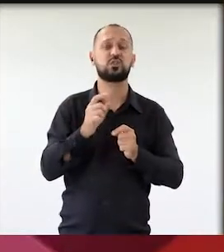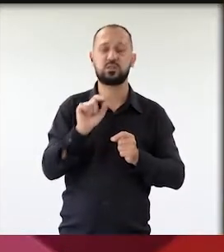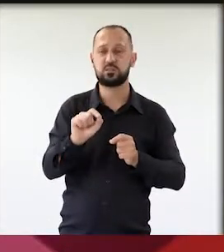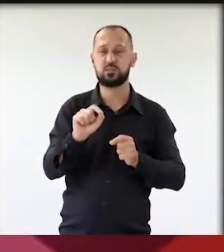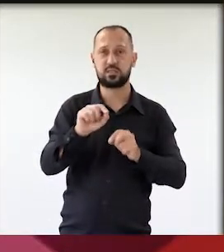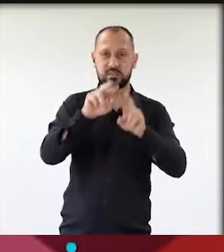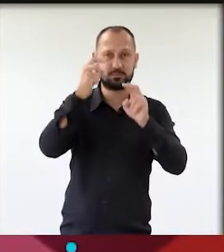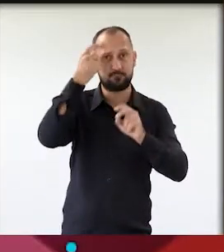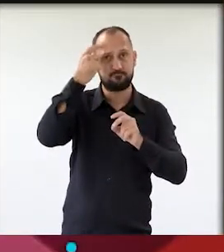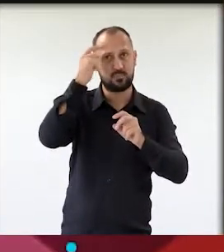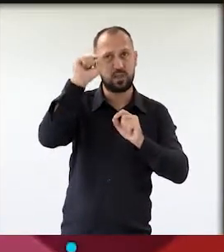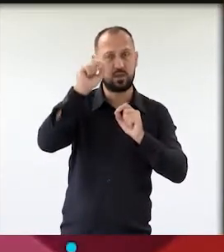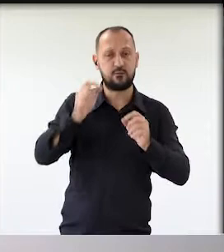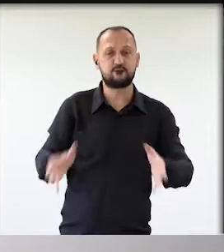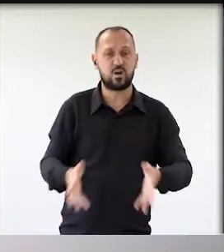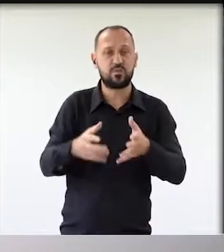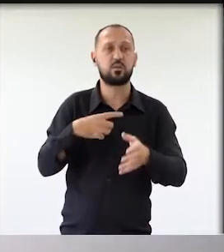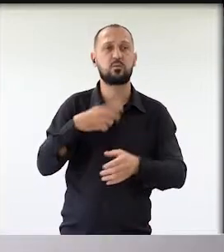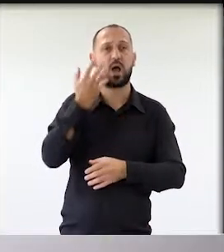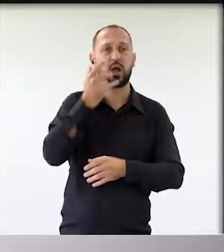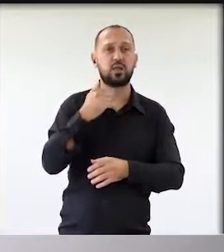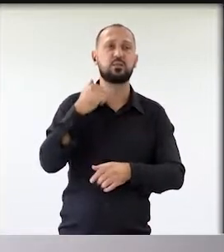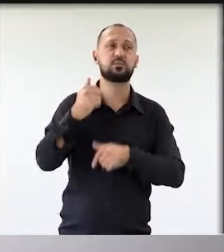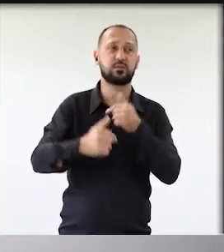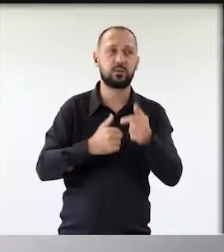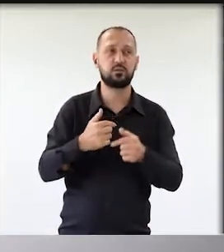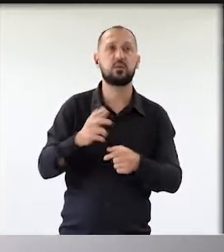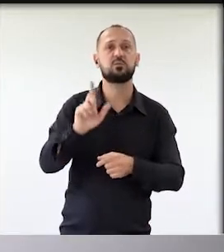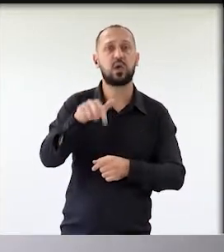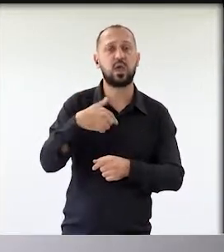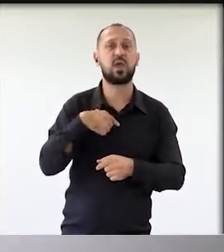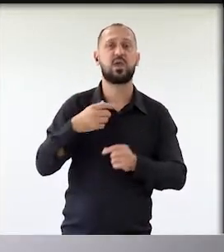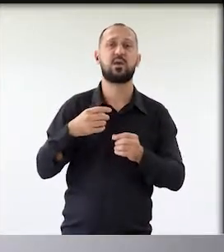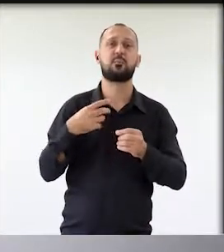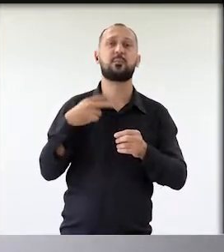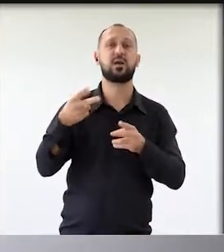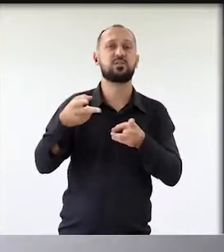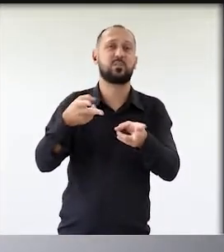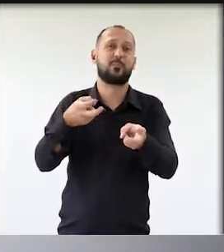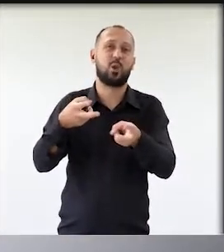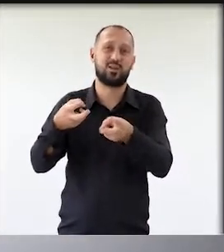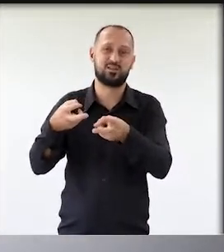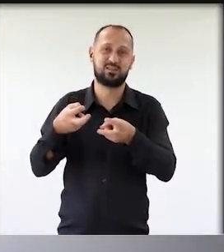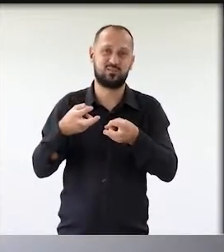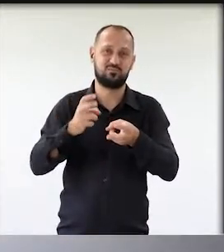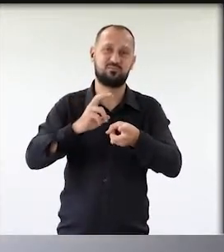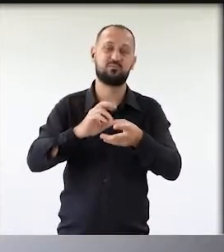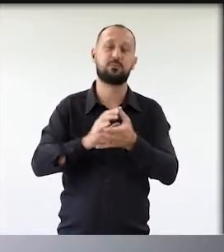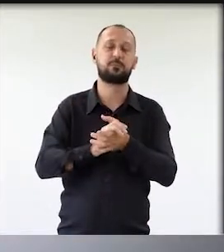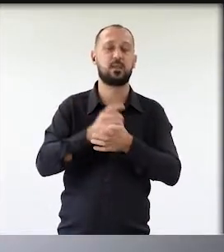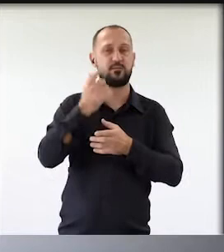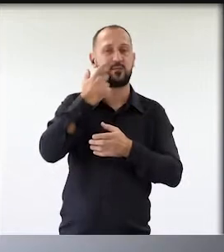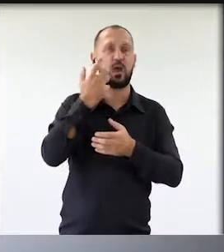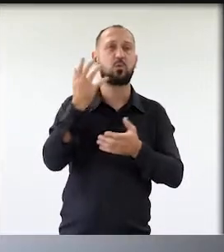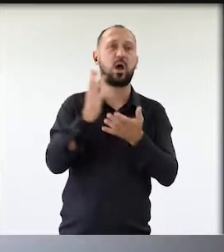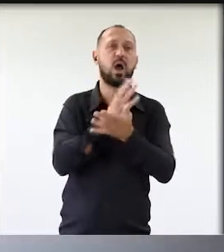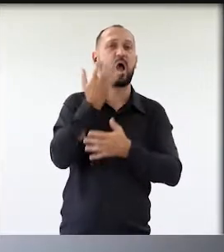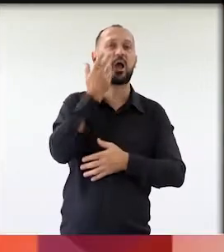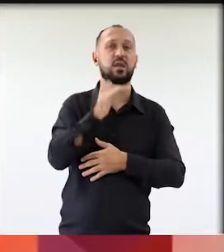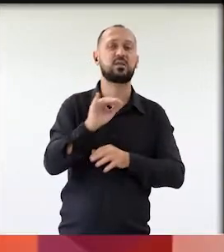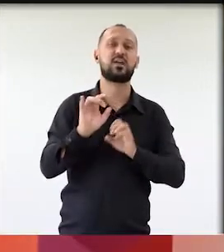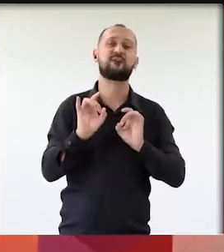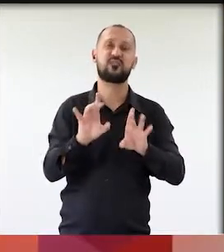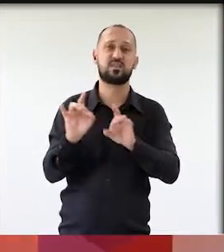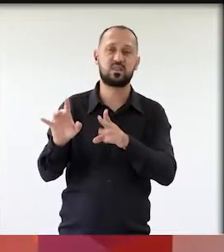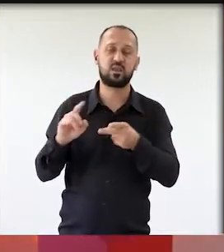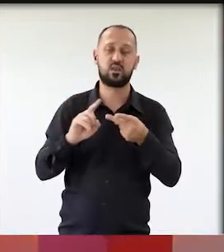não alimente isso quando a gente vê uma criança sendo explorada, porque isso é uma exploração, né? Quando a gente vê uma criança vendendo